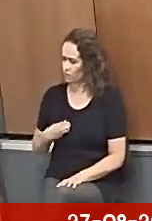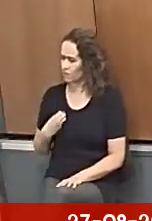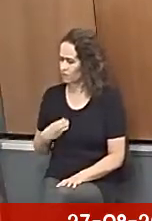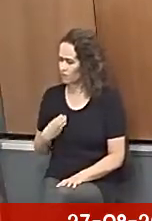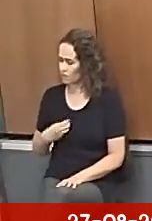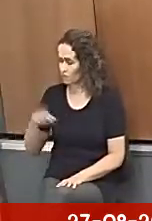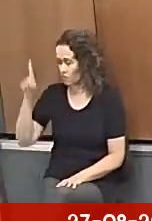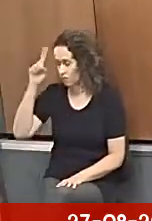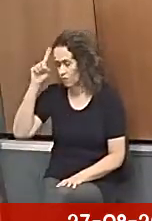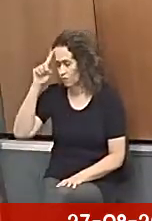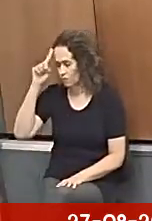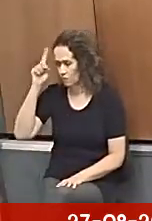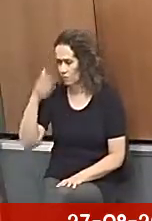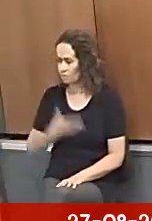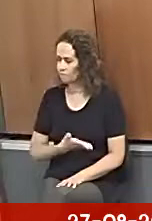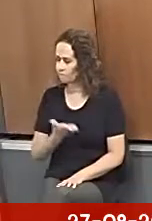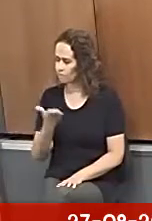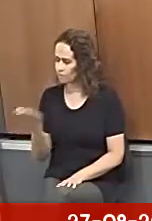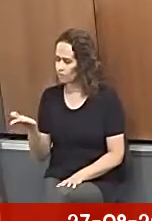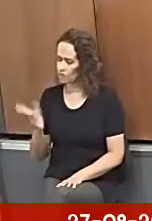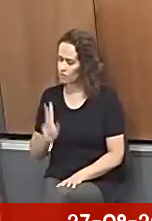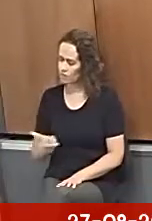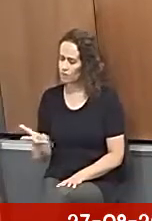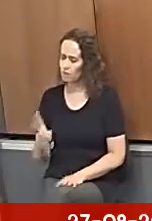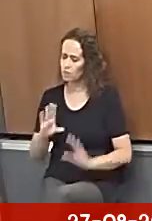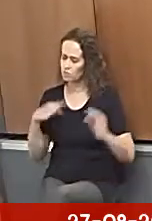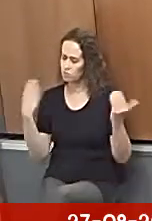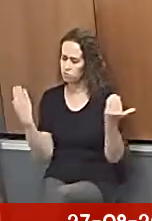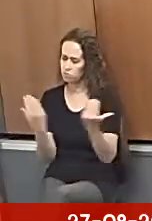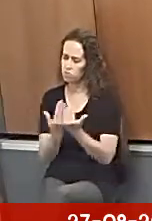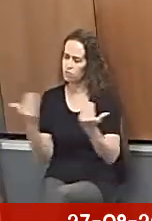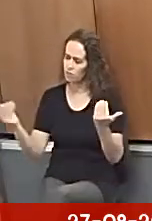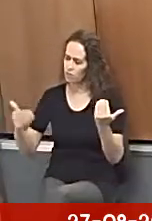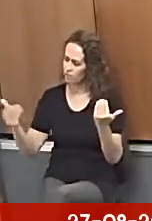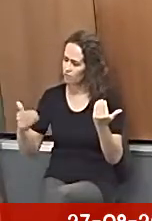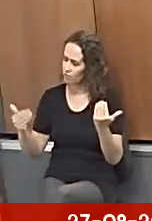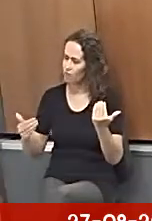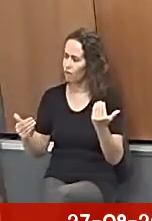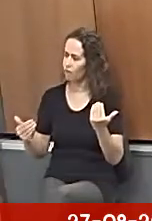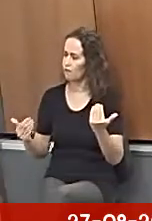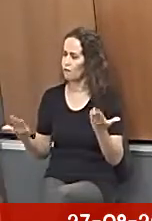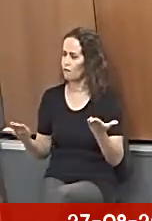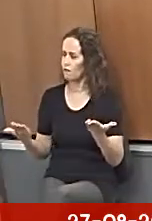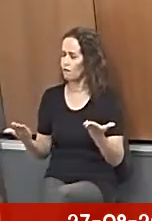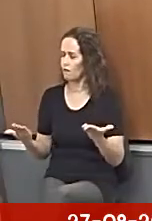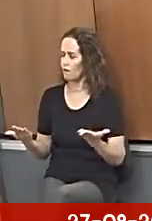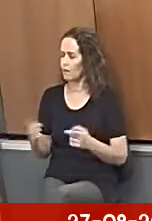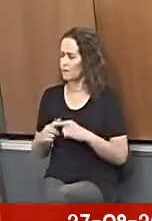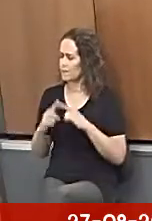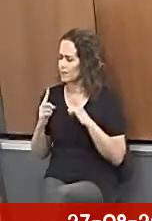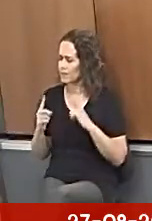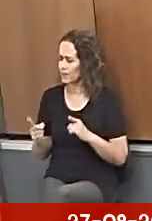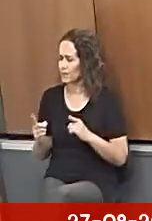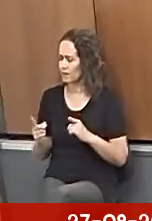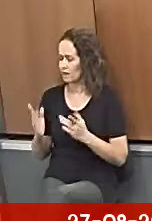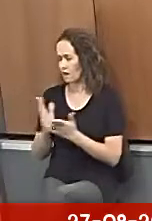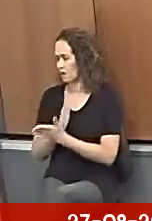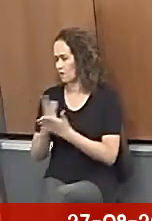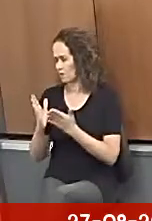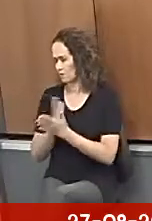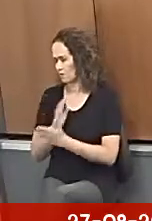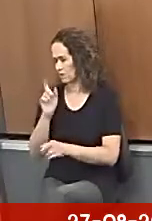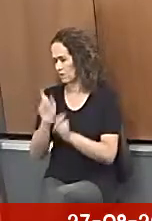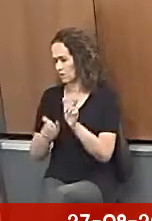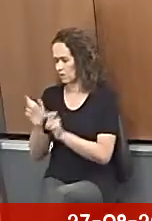deixou de o estádio mesmo sendo é negligenciado por conta disso de pessoas que não vão mais ao mineirão